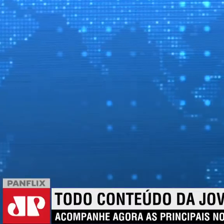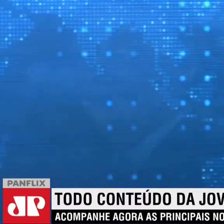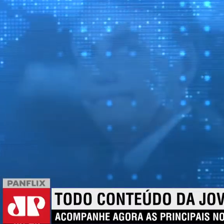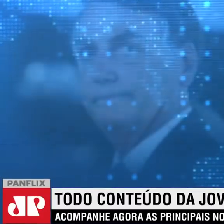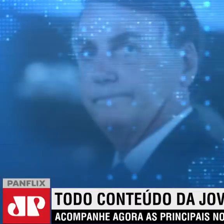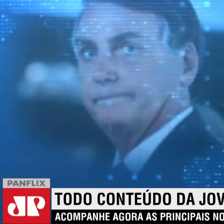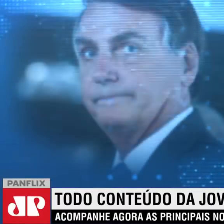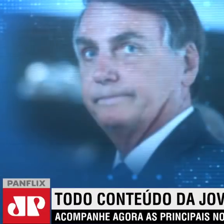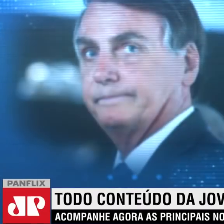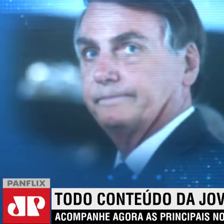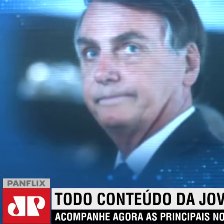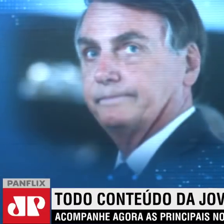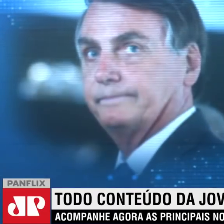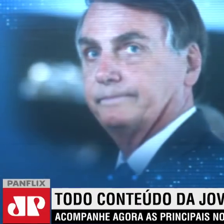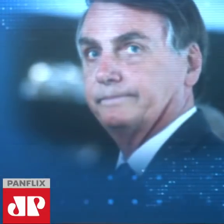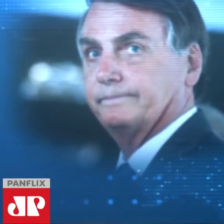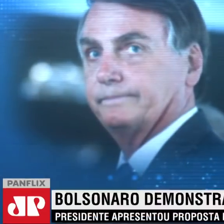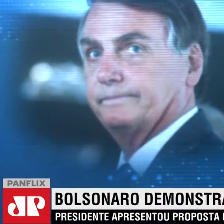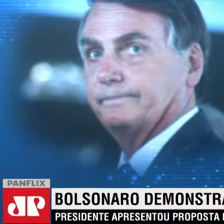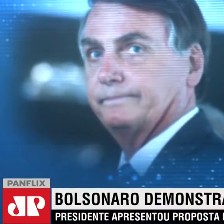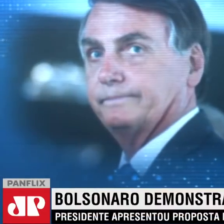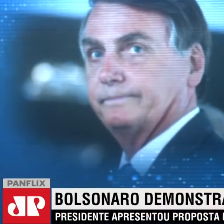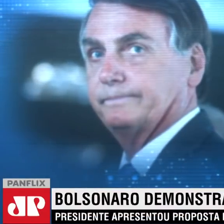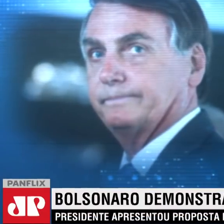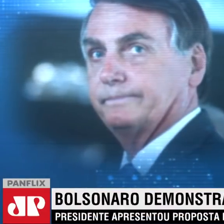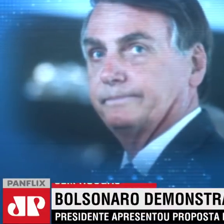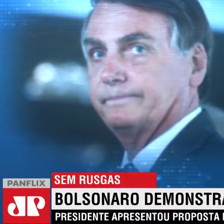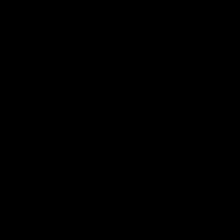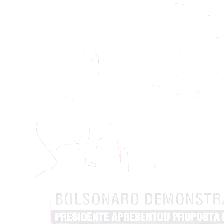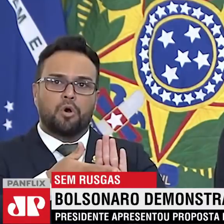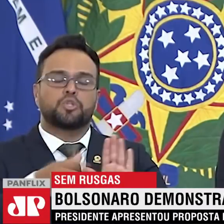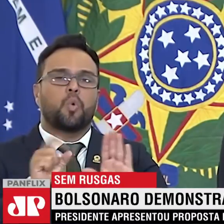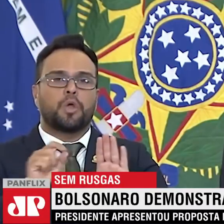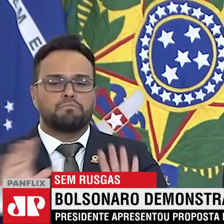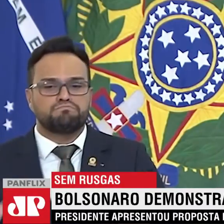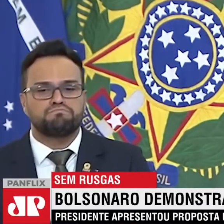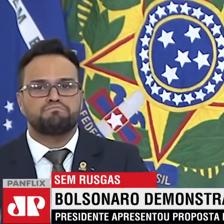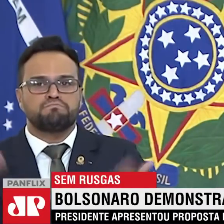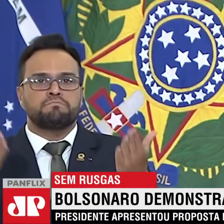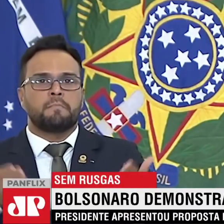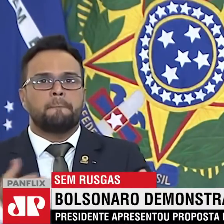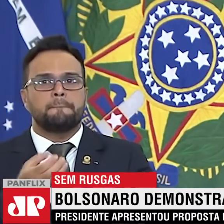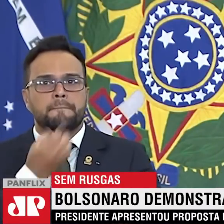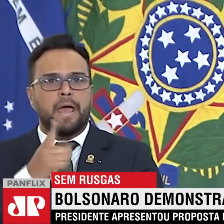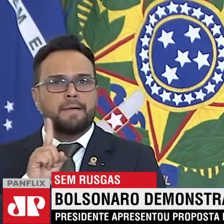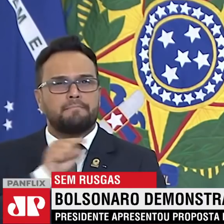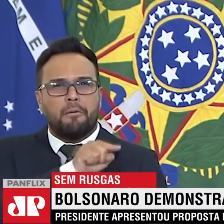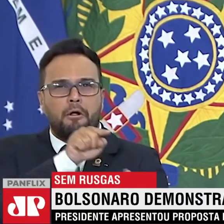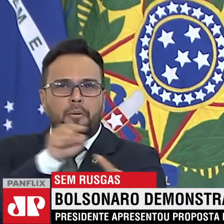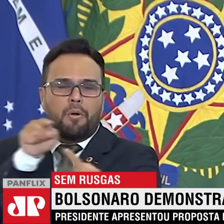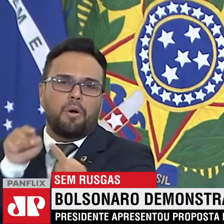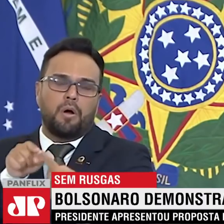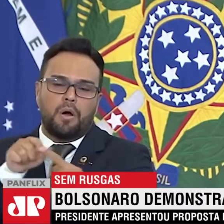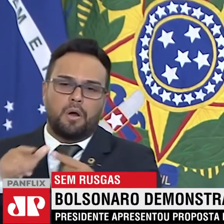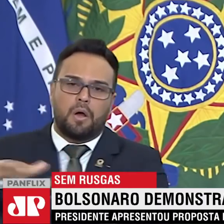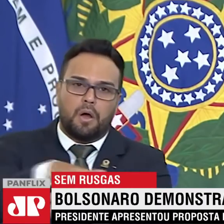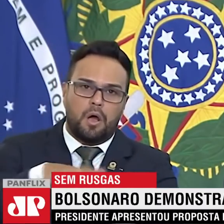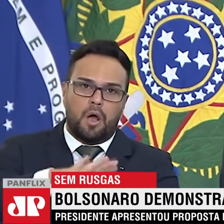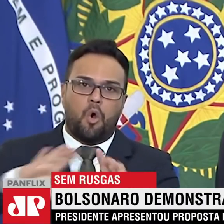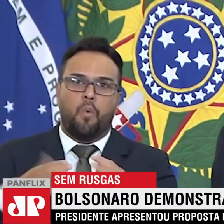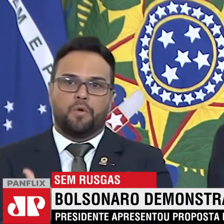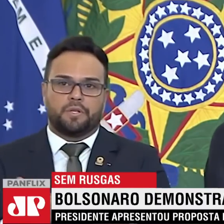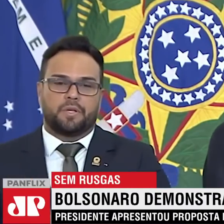O presidente Jair Bolsonaro reforça apoio ao ministro Paulo Guedes. E uma das pessoas mais importantes nessa